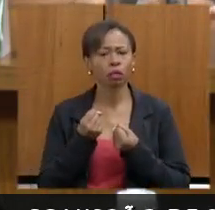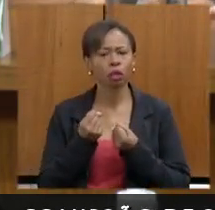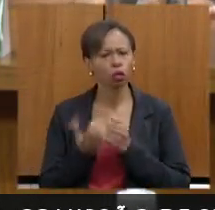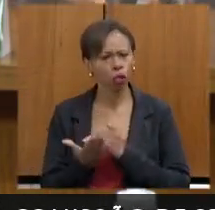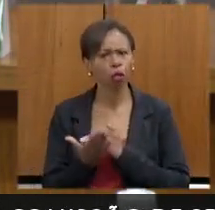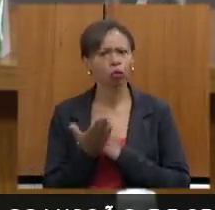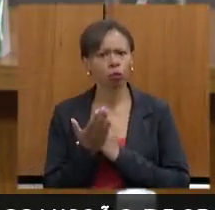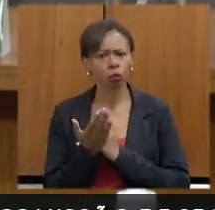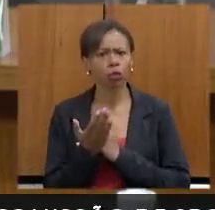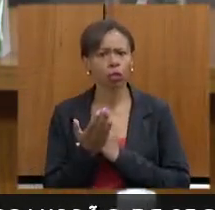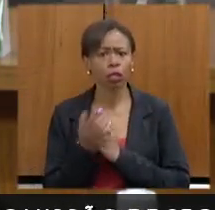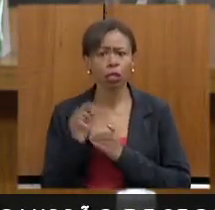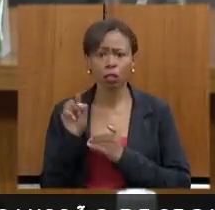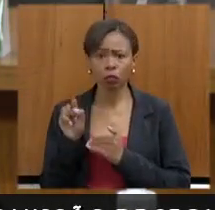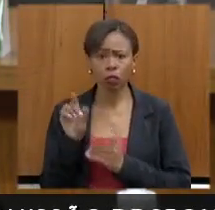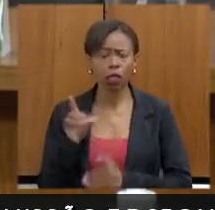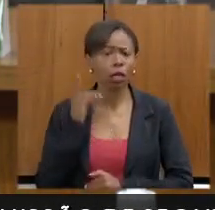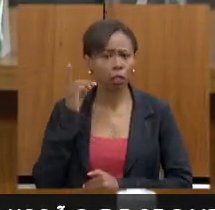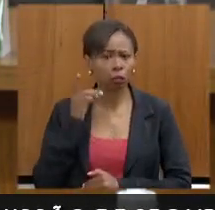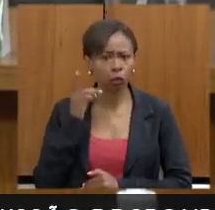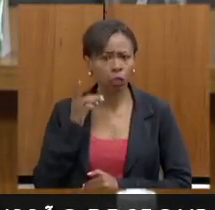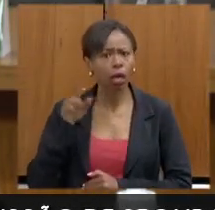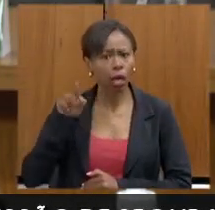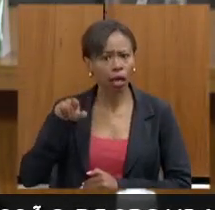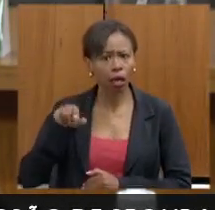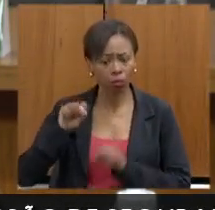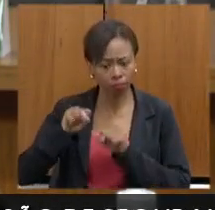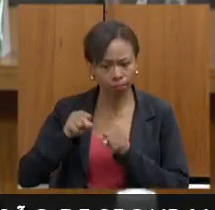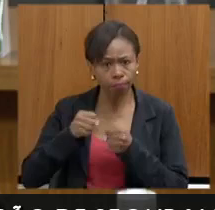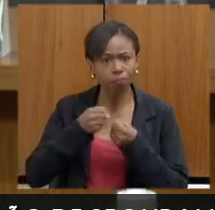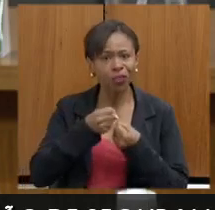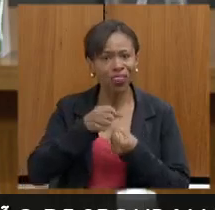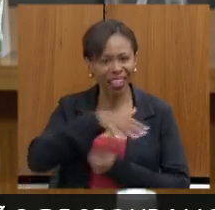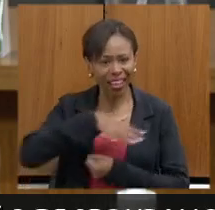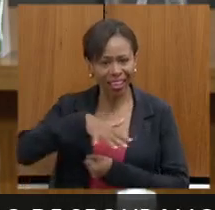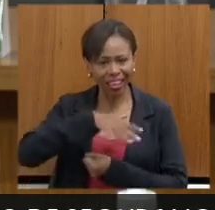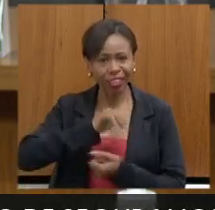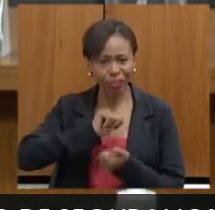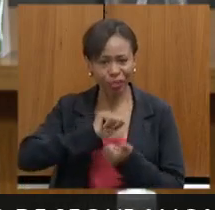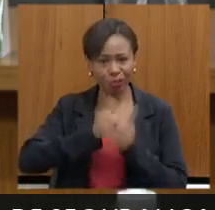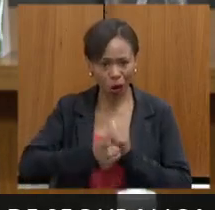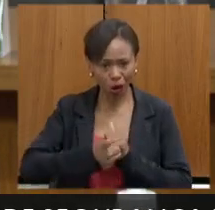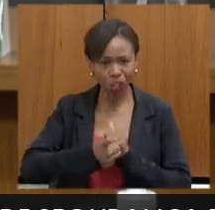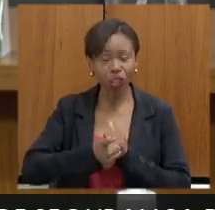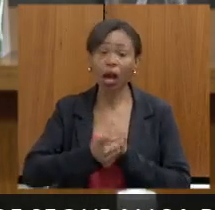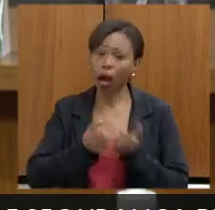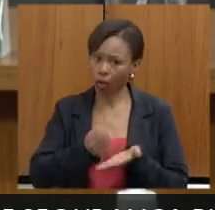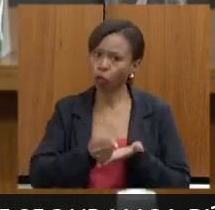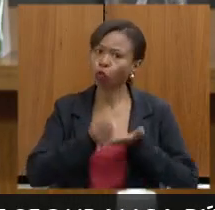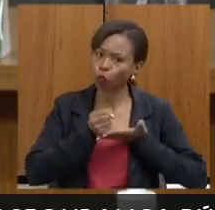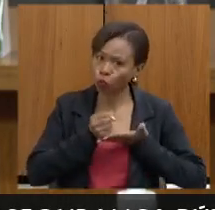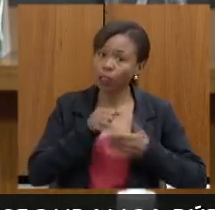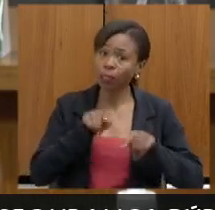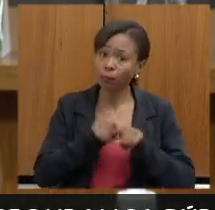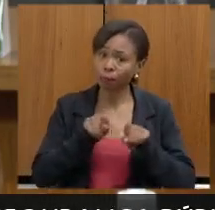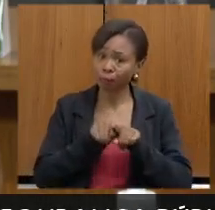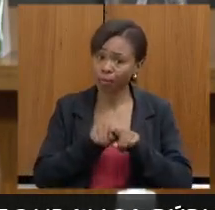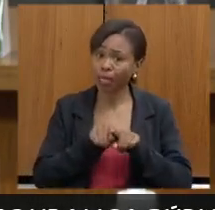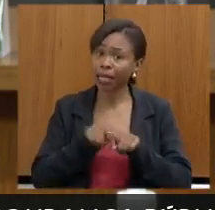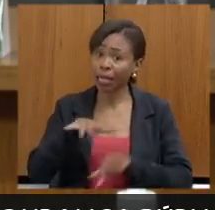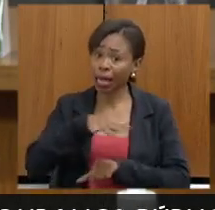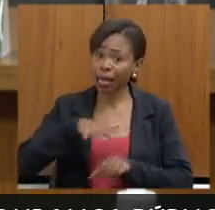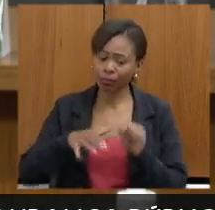se o como um grande defensor que foi aí na no esporte né a nos ajuda também na defesa da